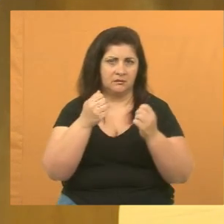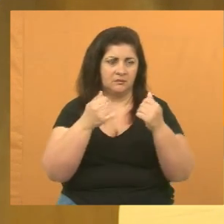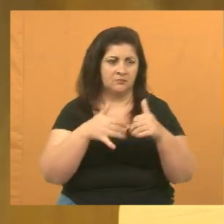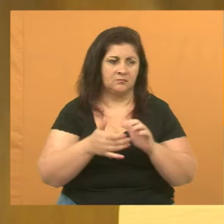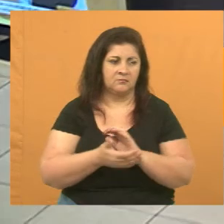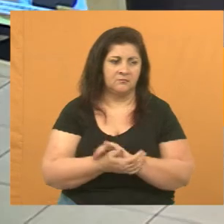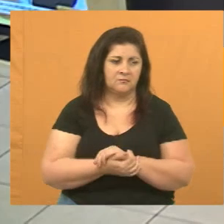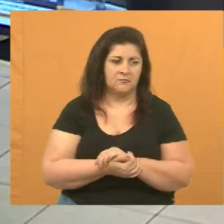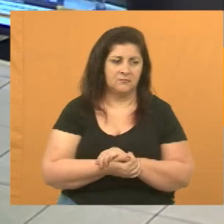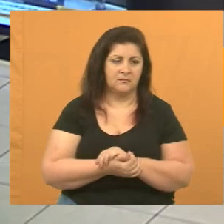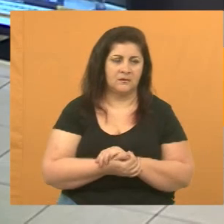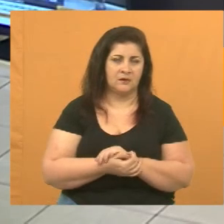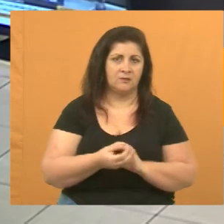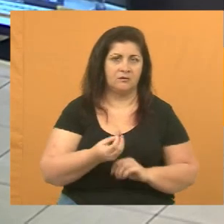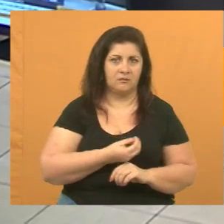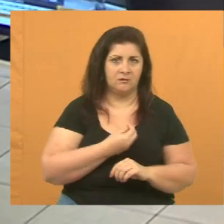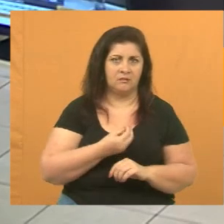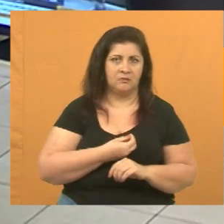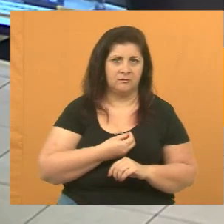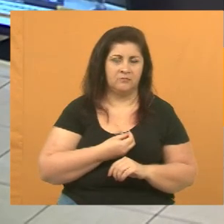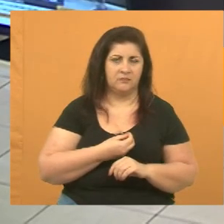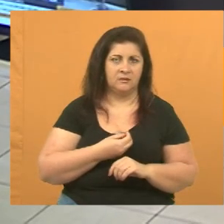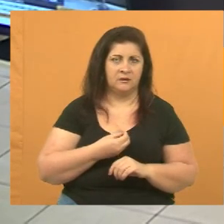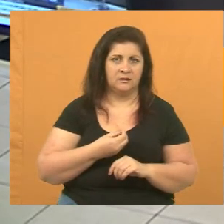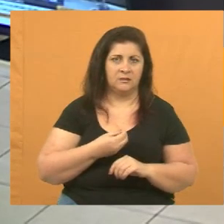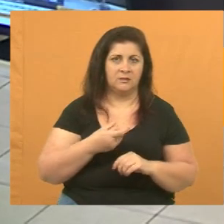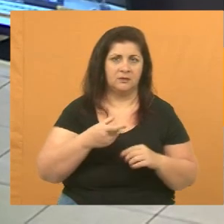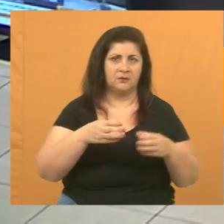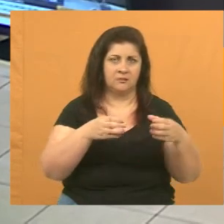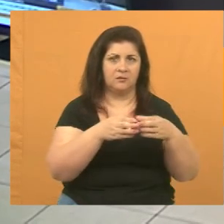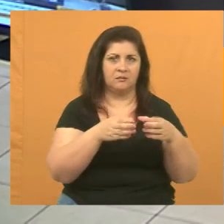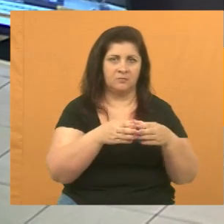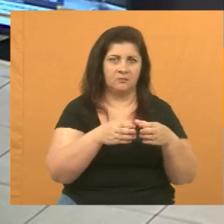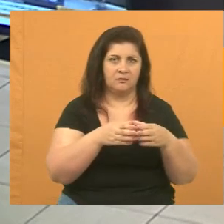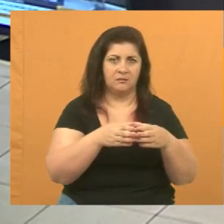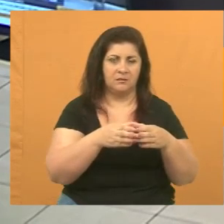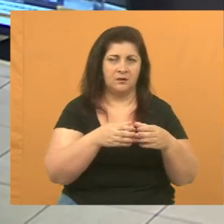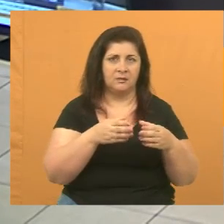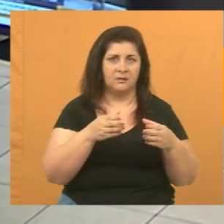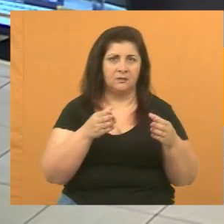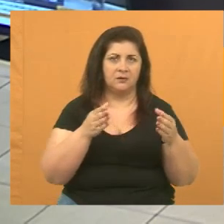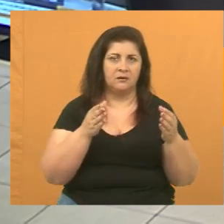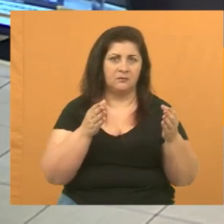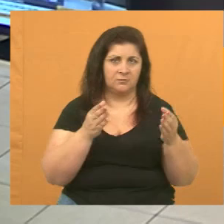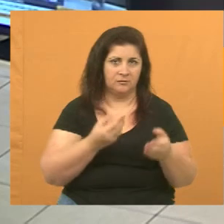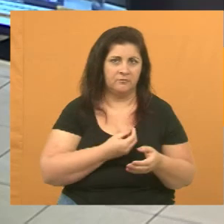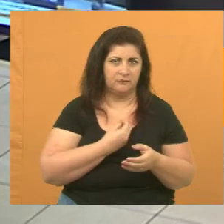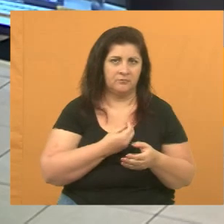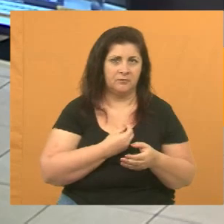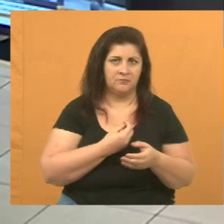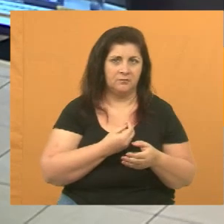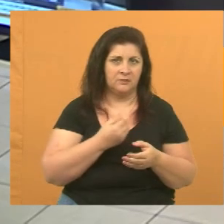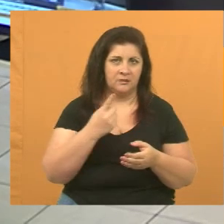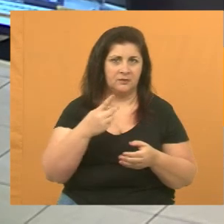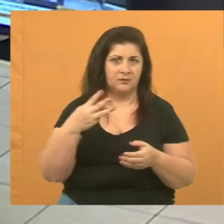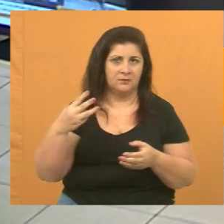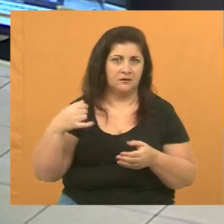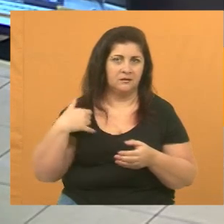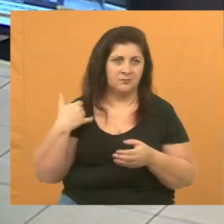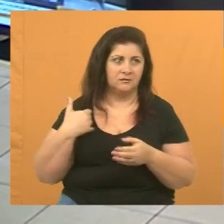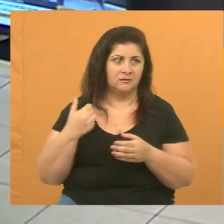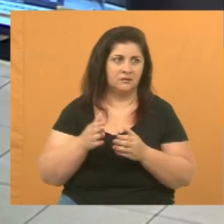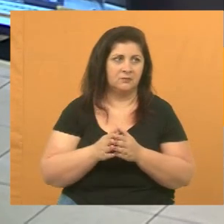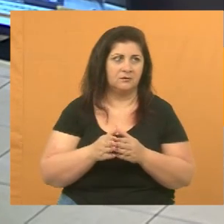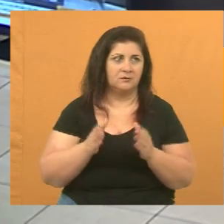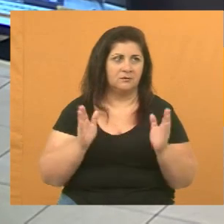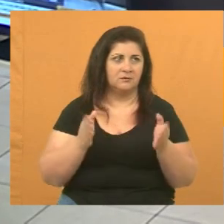esclarecer, quando eu morava lá, eu tinha por volta de 13 anos, e Vossa Excelência já pediu voto para mim, é que o senhor não lembra mais, o senhor acompanhava